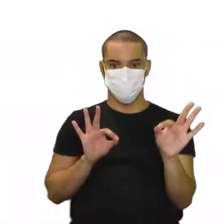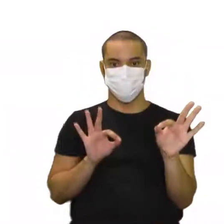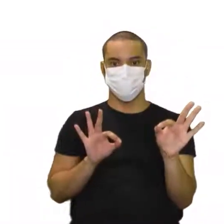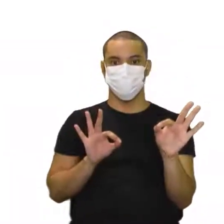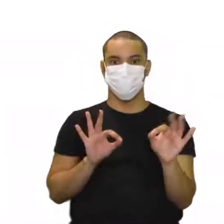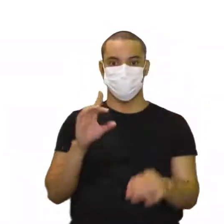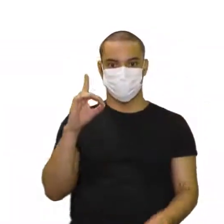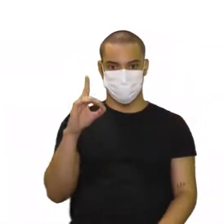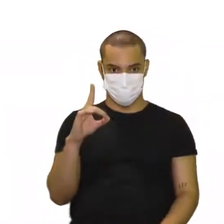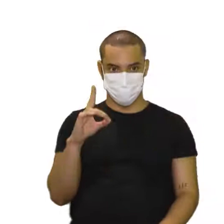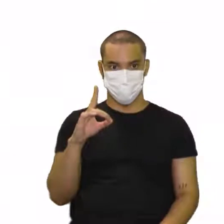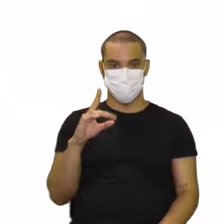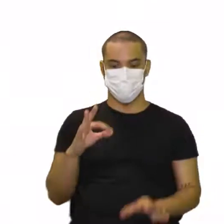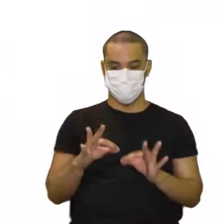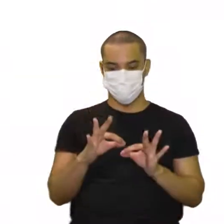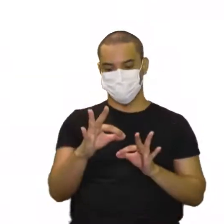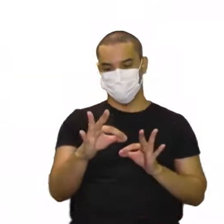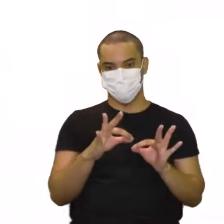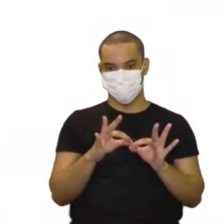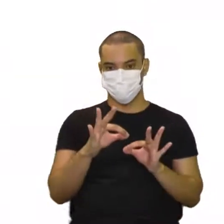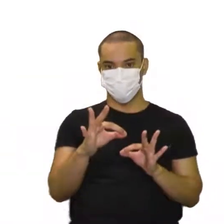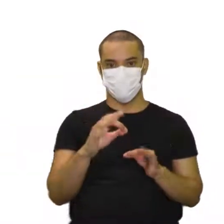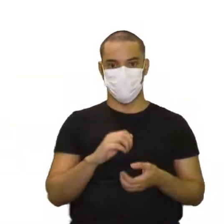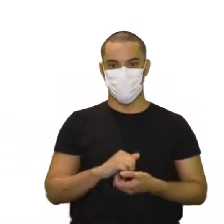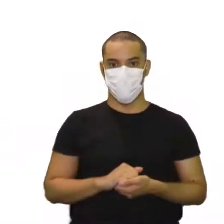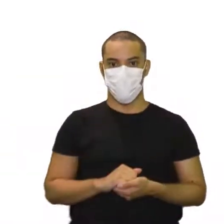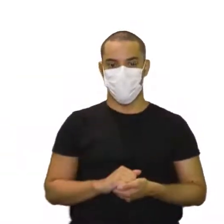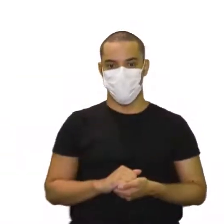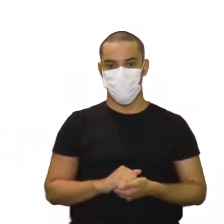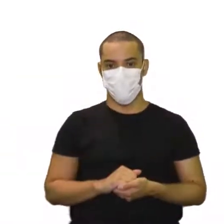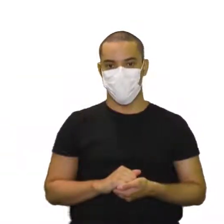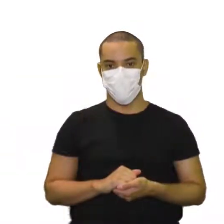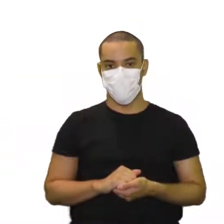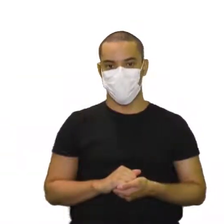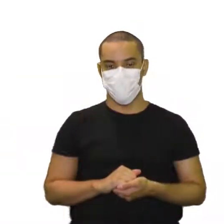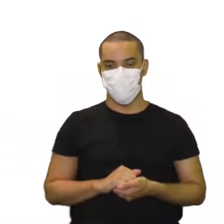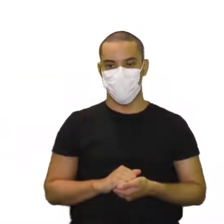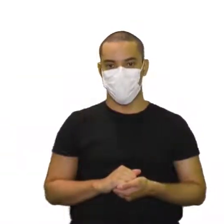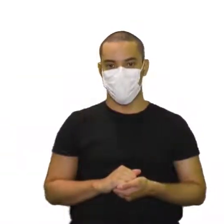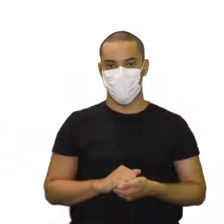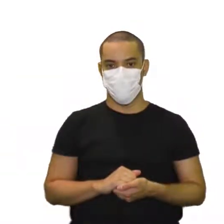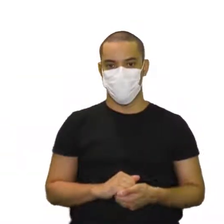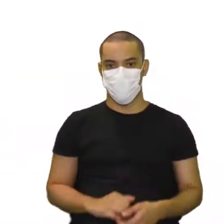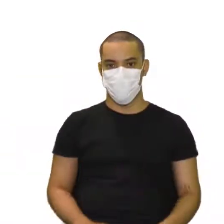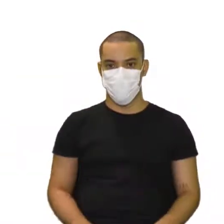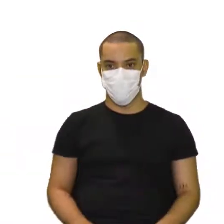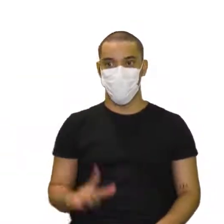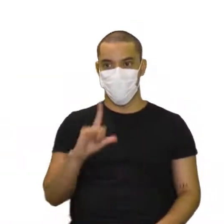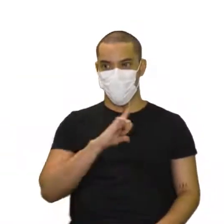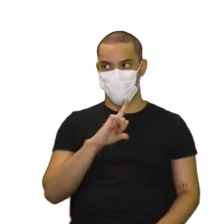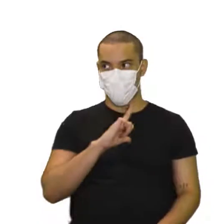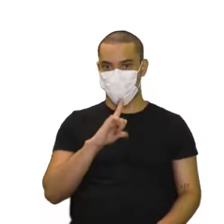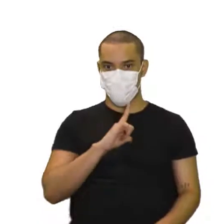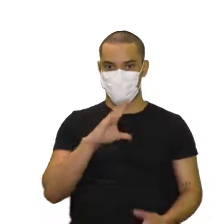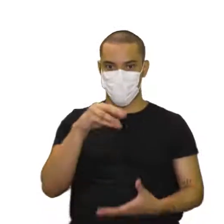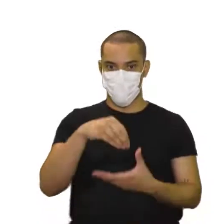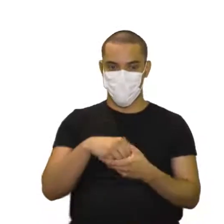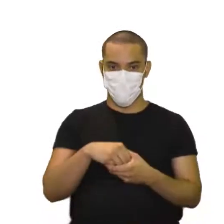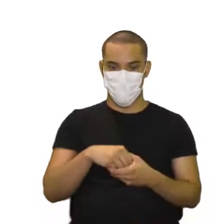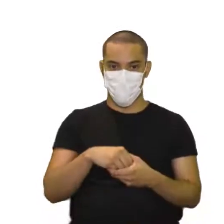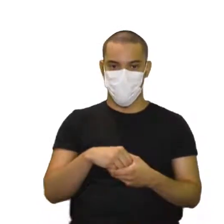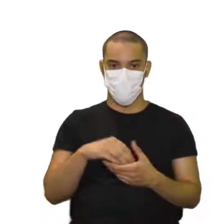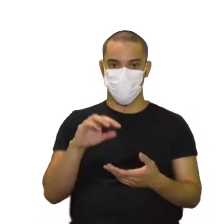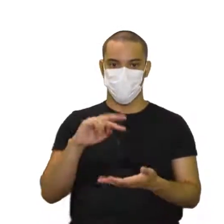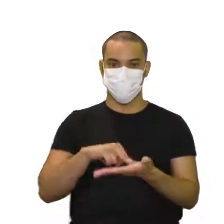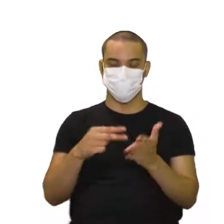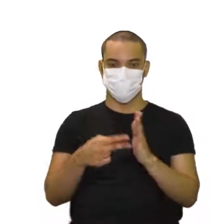distância que falei, o comprimento dessa barra, né? Que você vai ter essas cargas, que elas. A distância dos